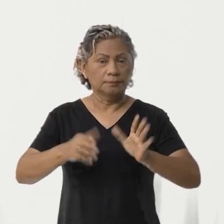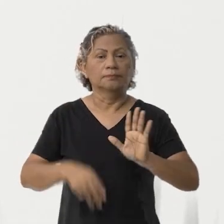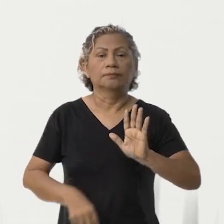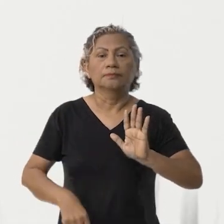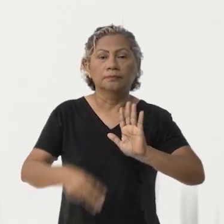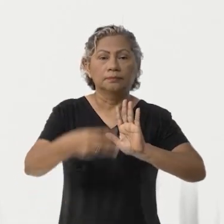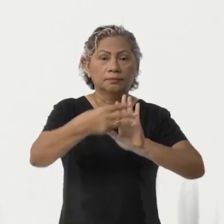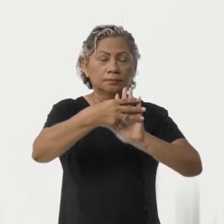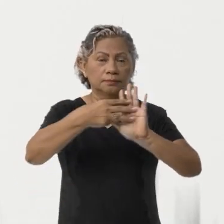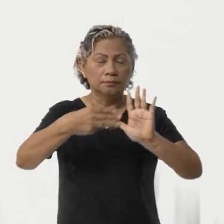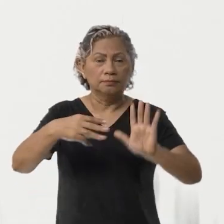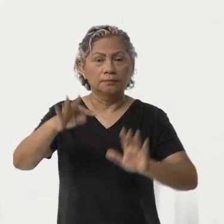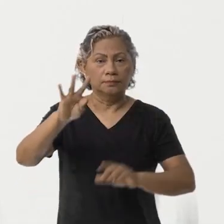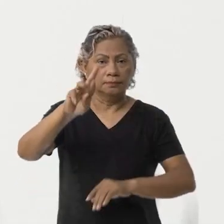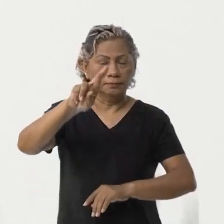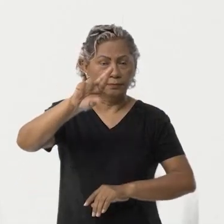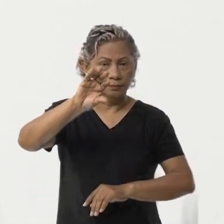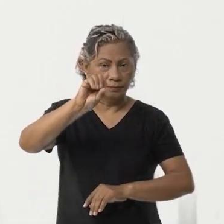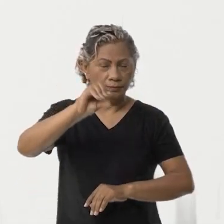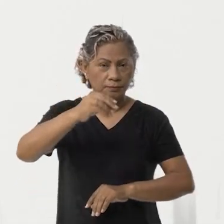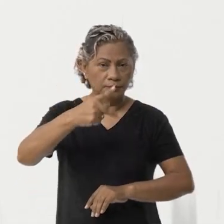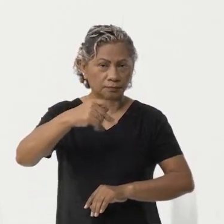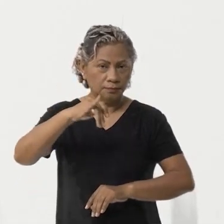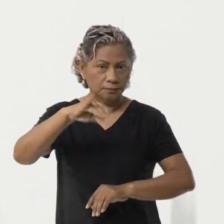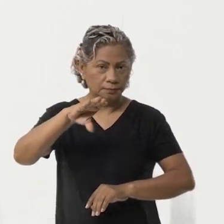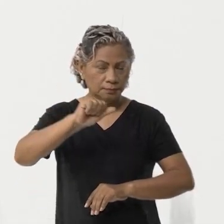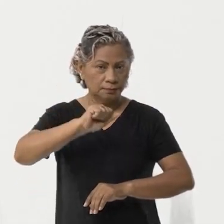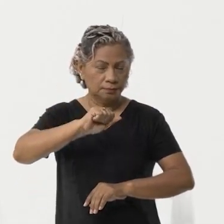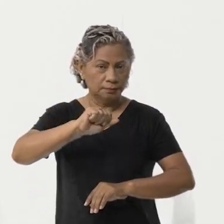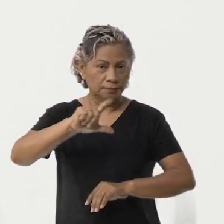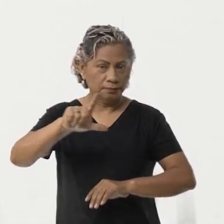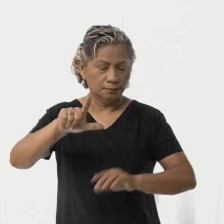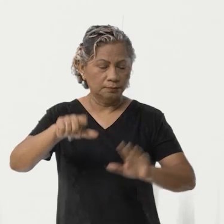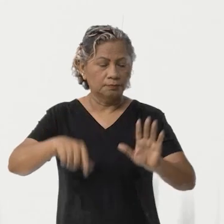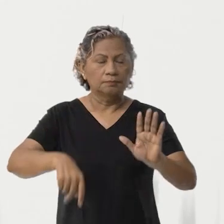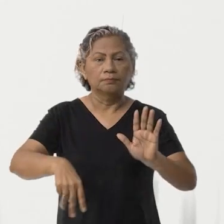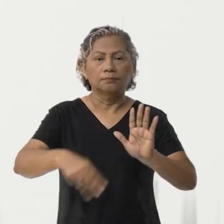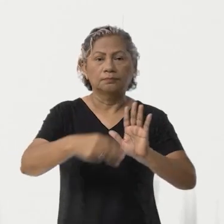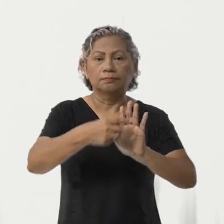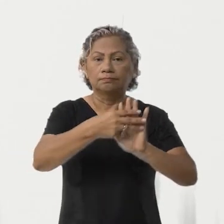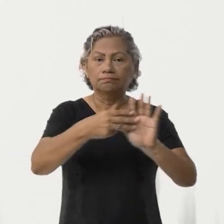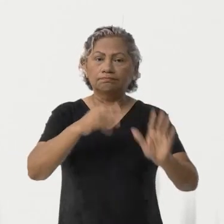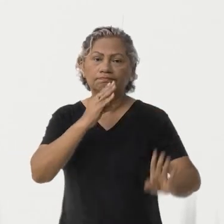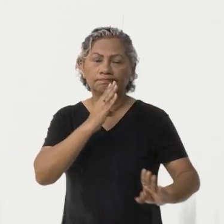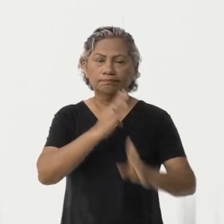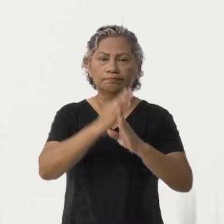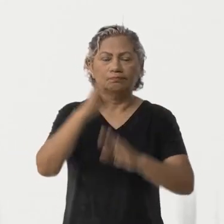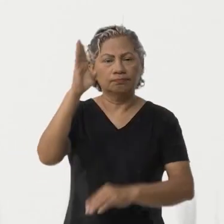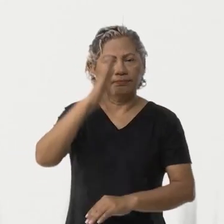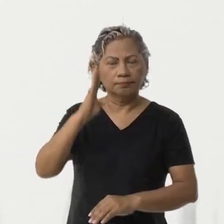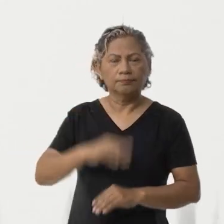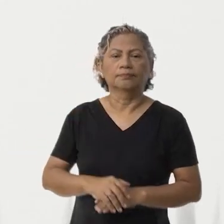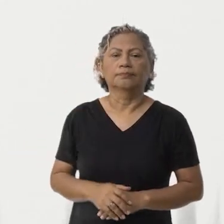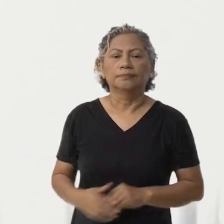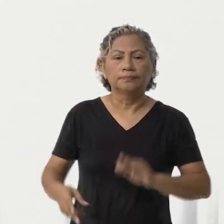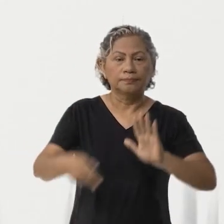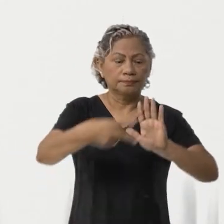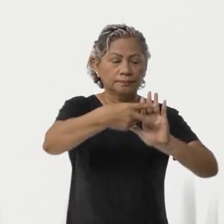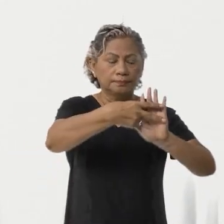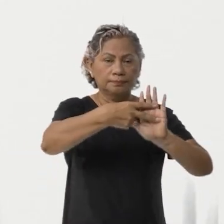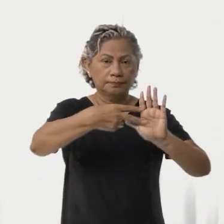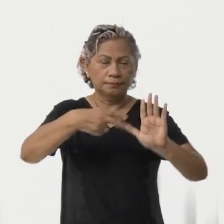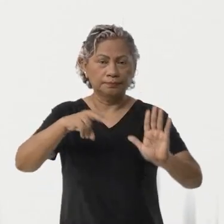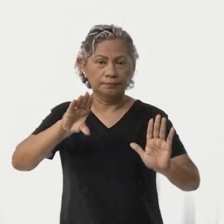né? Tropical, entre trópicos. Então, quais são os dois trópicos em que a gente encontra o território brasileiro? Entre os trópicos de